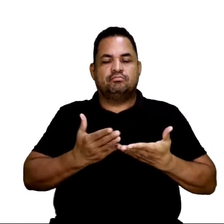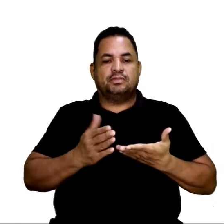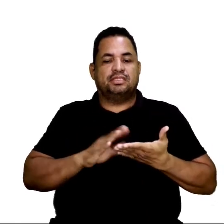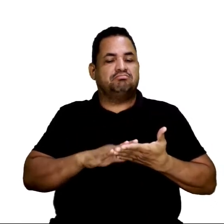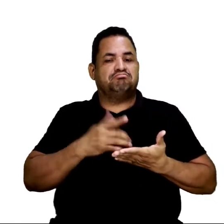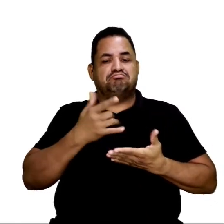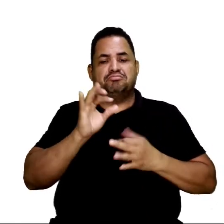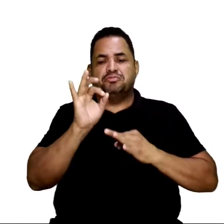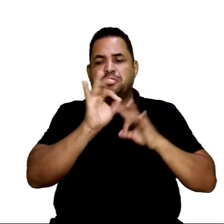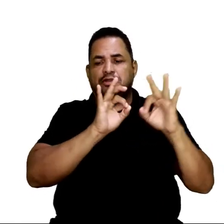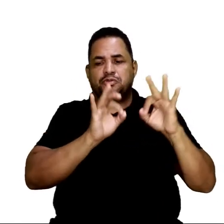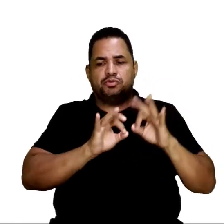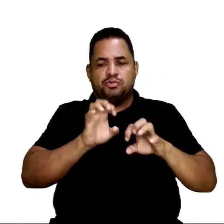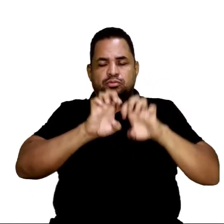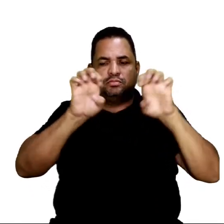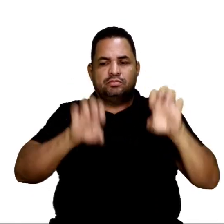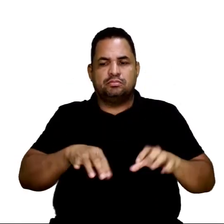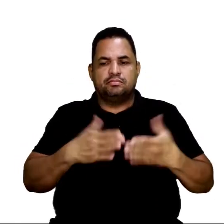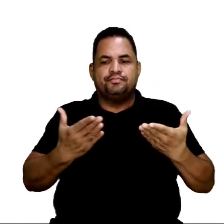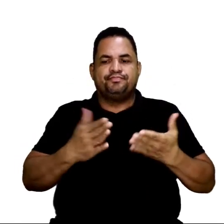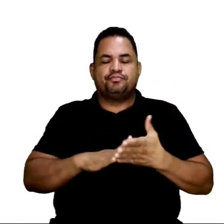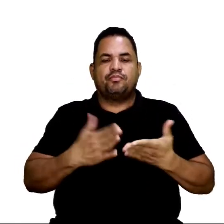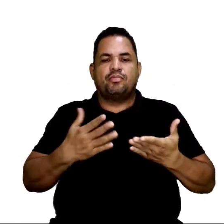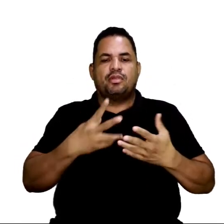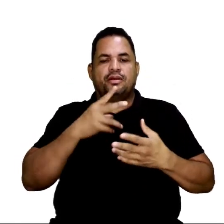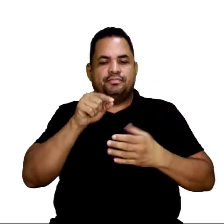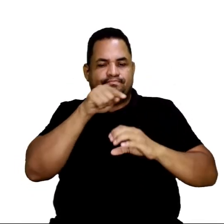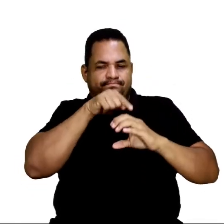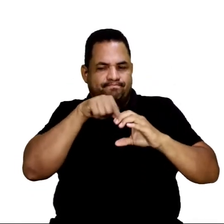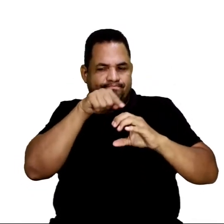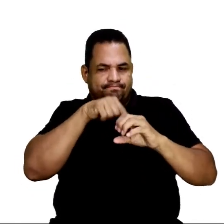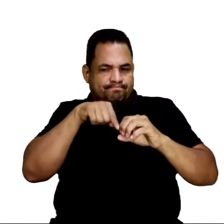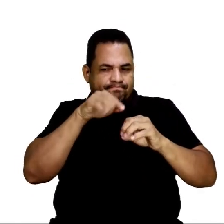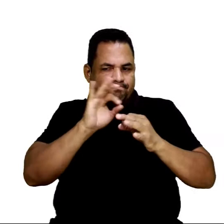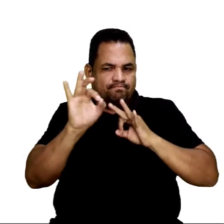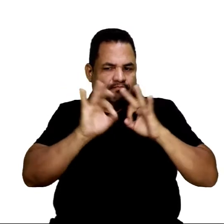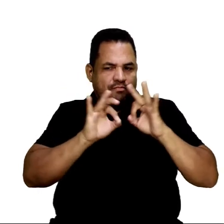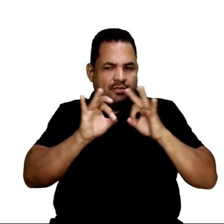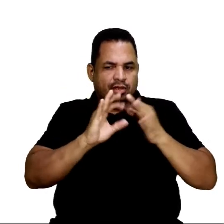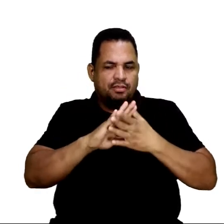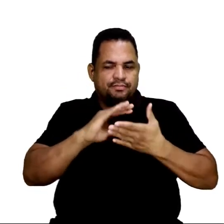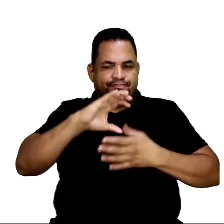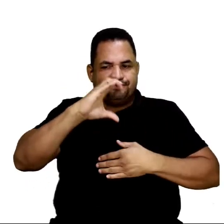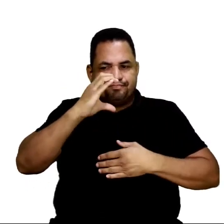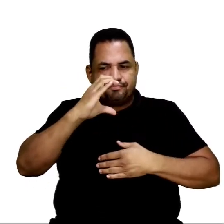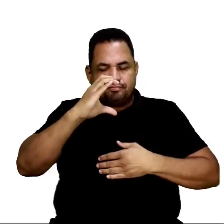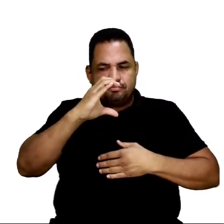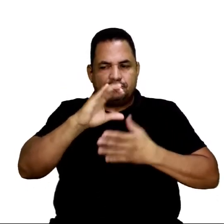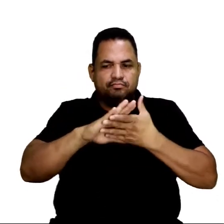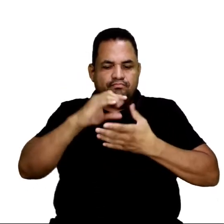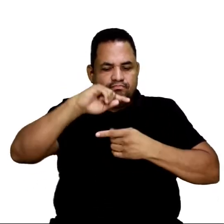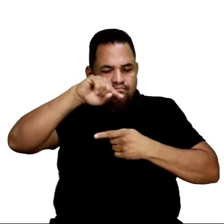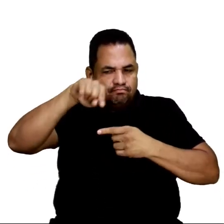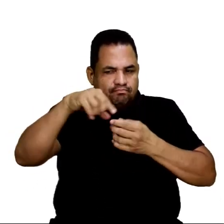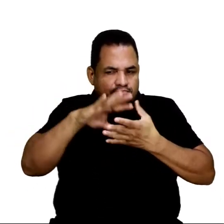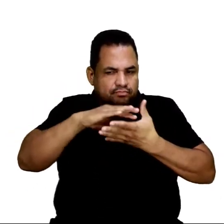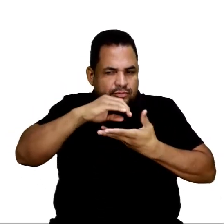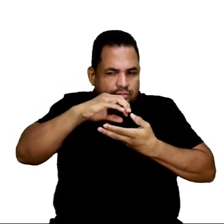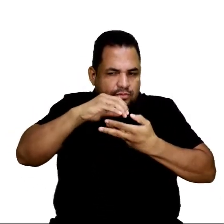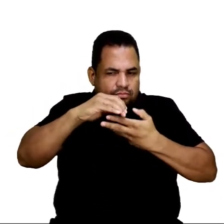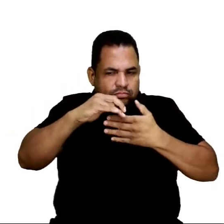gente não consegue entender. Parece realmente, tá uma bolinha ali em formato de Czinho. Ele fica todo enroladinho, depois ele vai ganhando